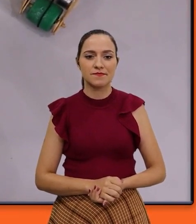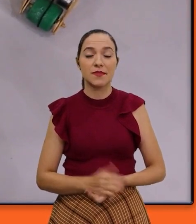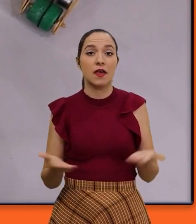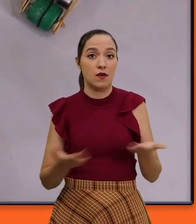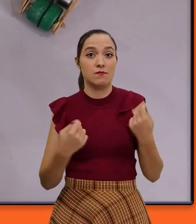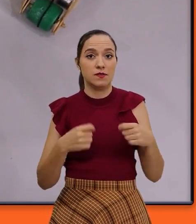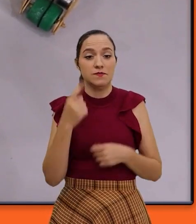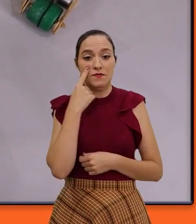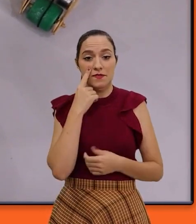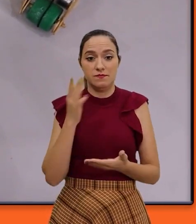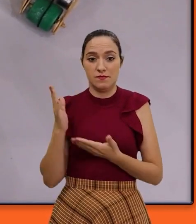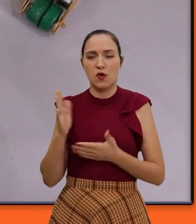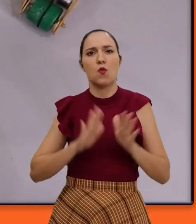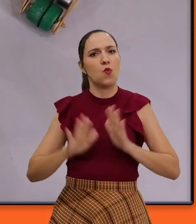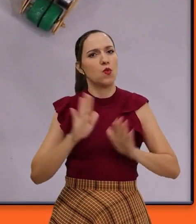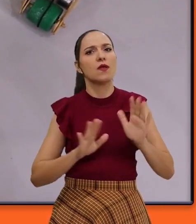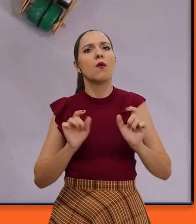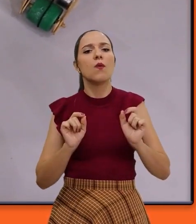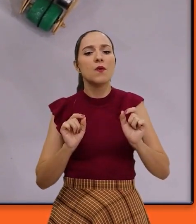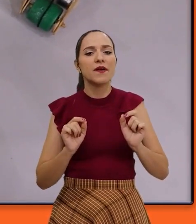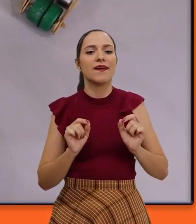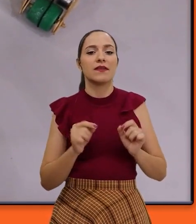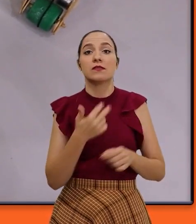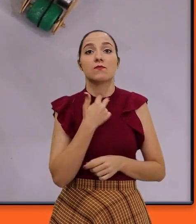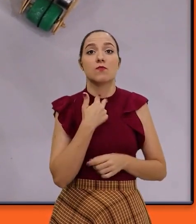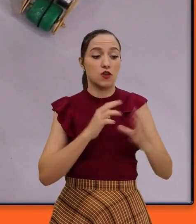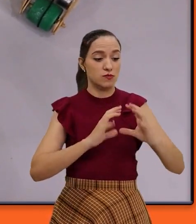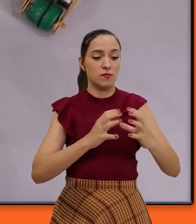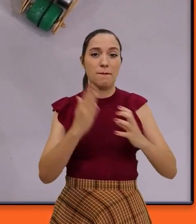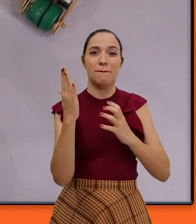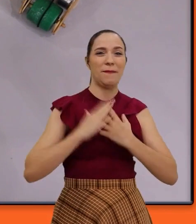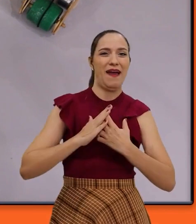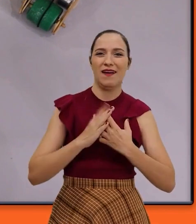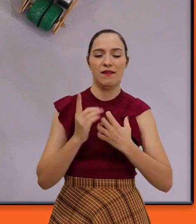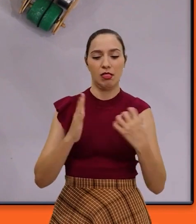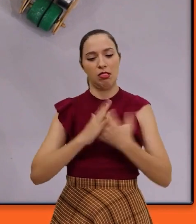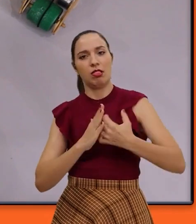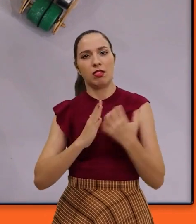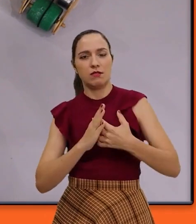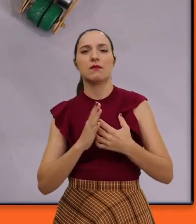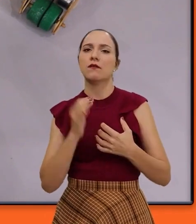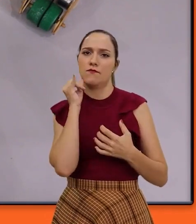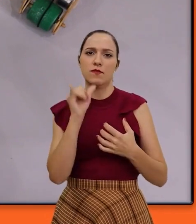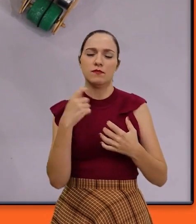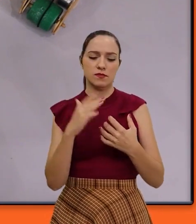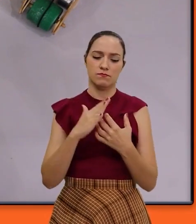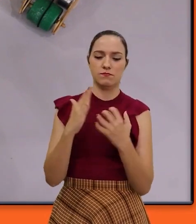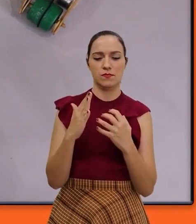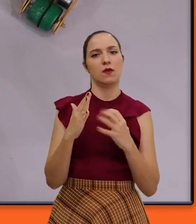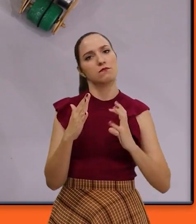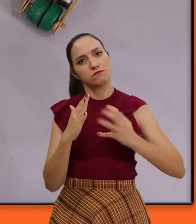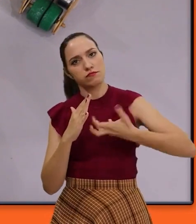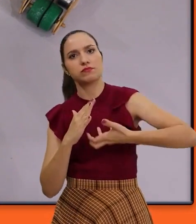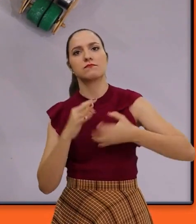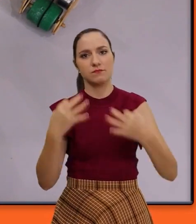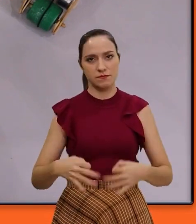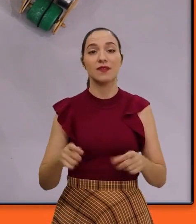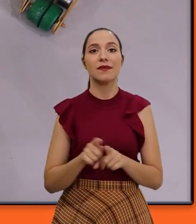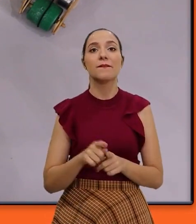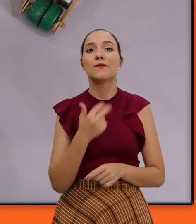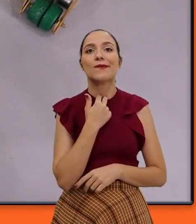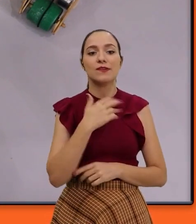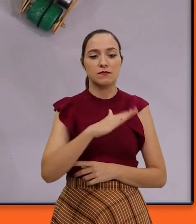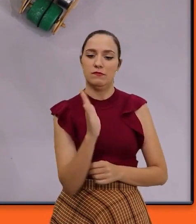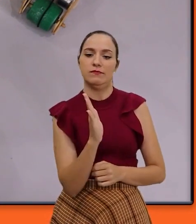Então a gente vai ajustar ela aqui. O cuidado que você tem que ter é de não deixar ela encostar na rodinha, né? Também o cuidado para não deixar ela muito em pé.